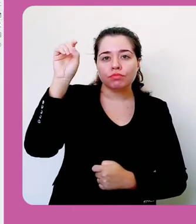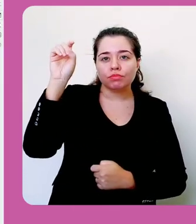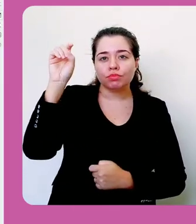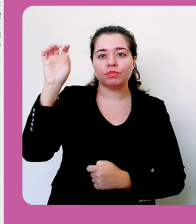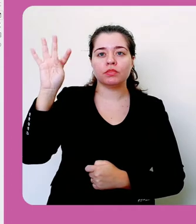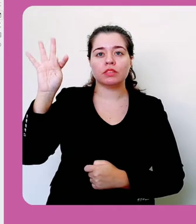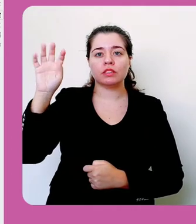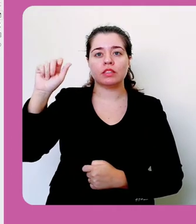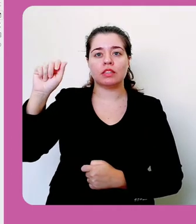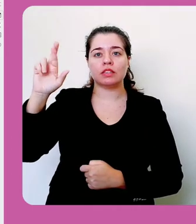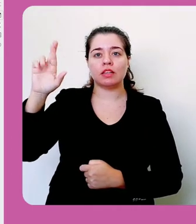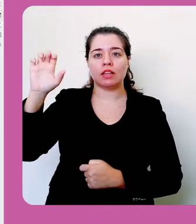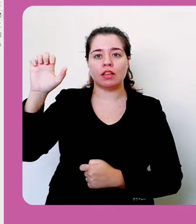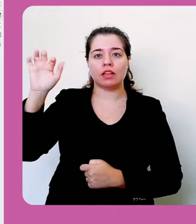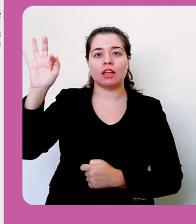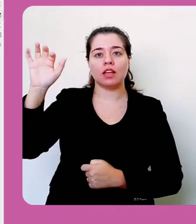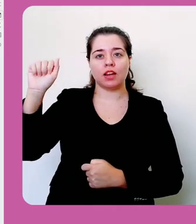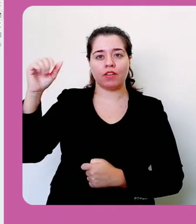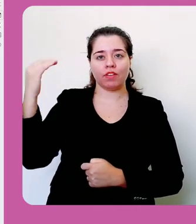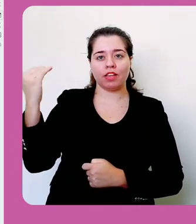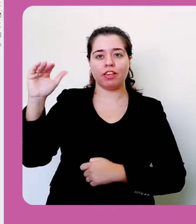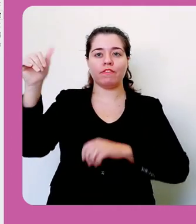essa primeira,